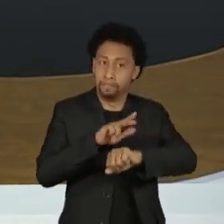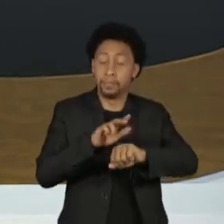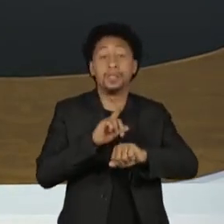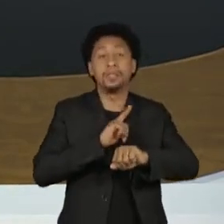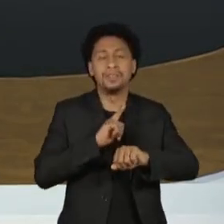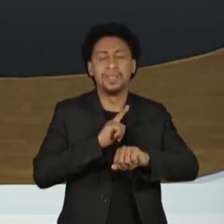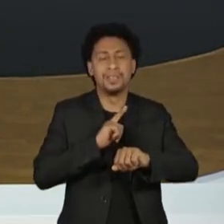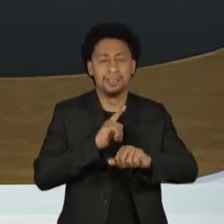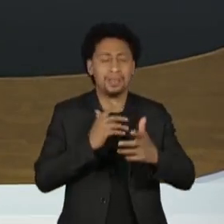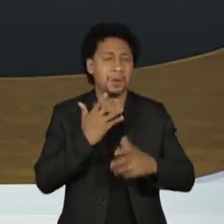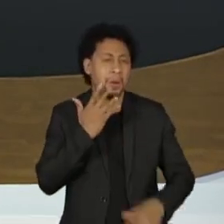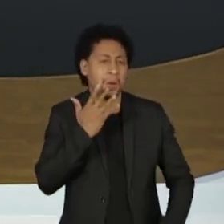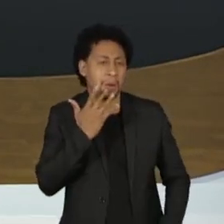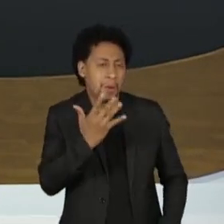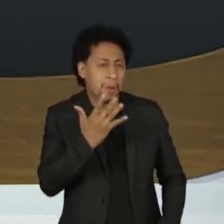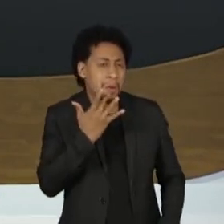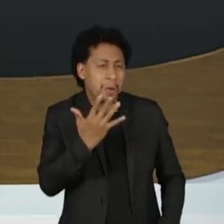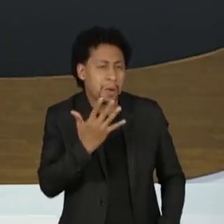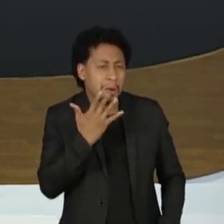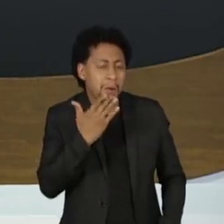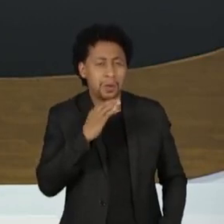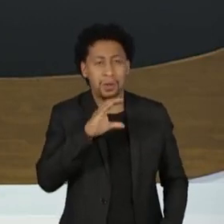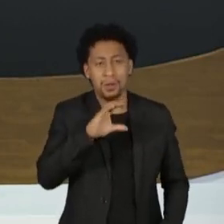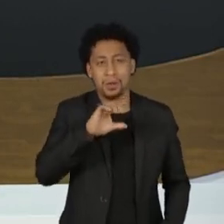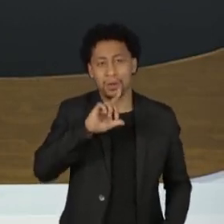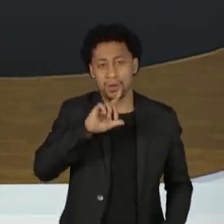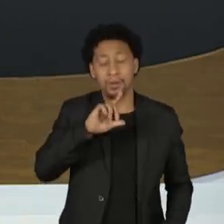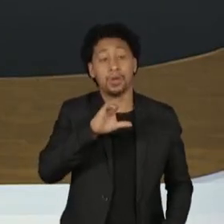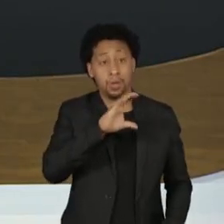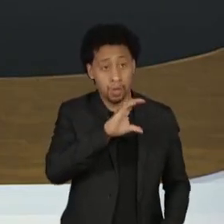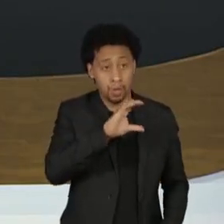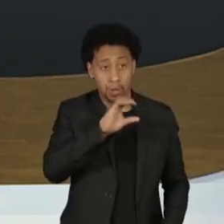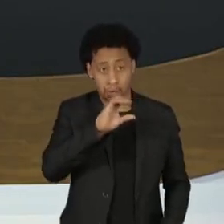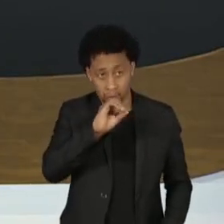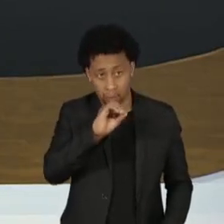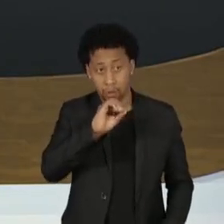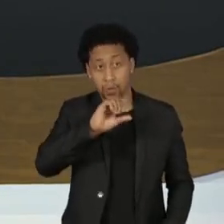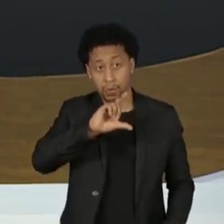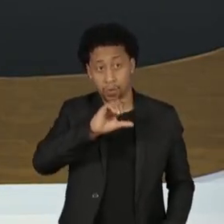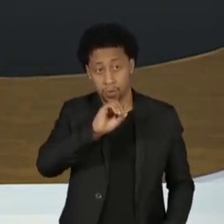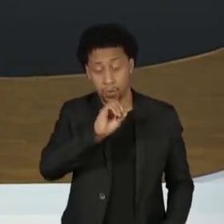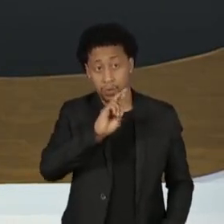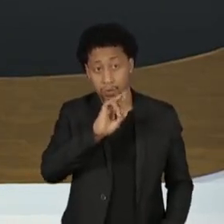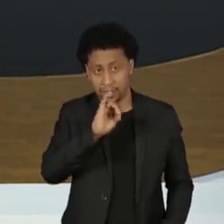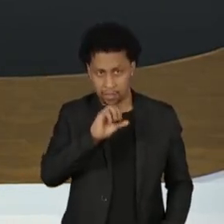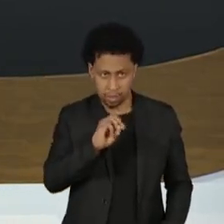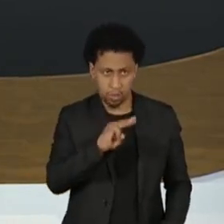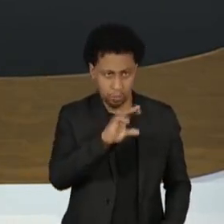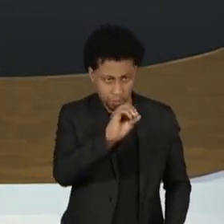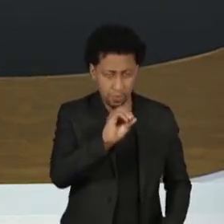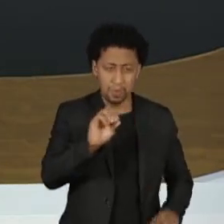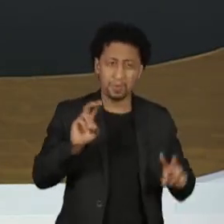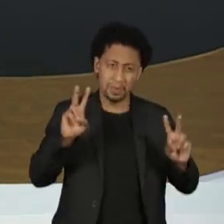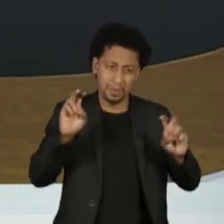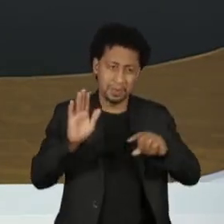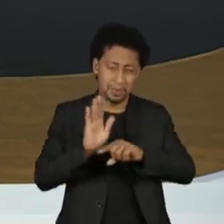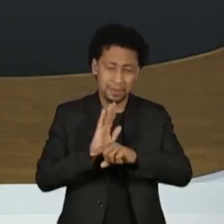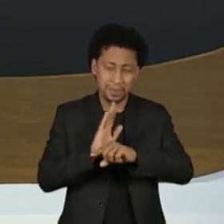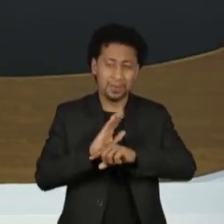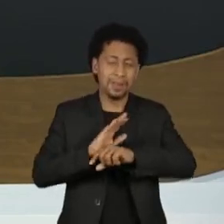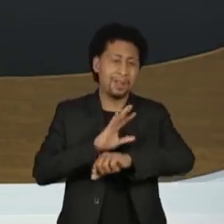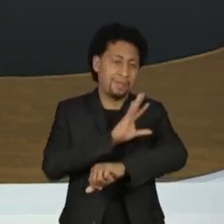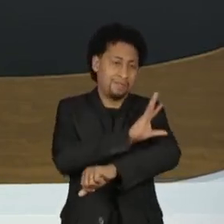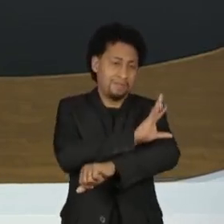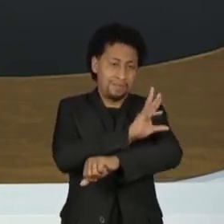questão do colorismo que ficou muito forte na época do lançamento do Marighella porque teve toda uma discussão a respeito do seu tom de pele